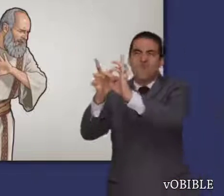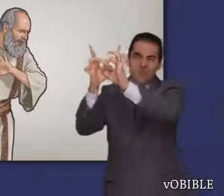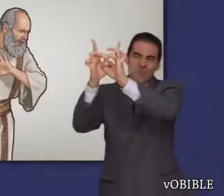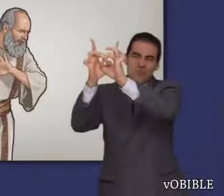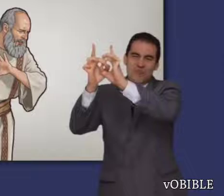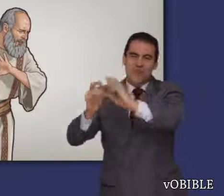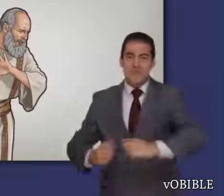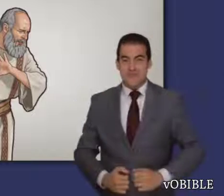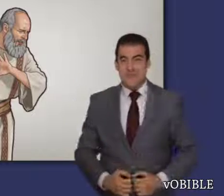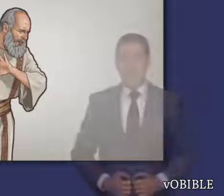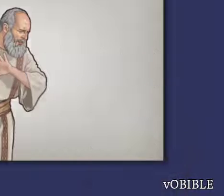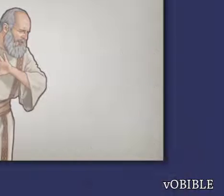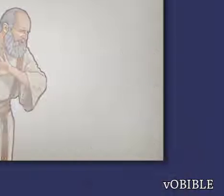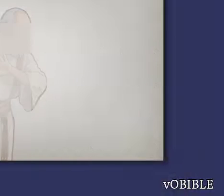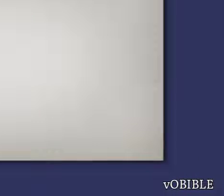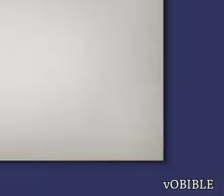em união com Ele.